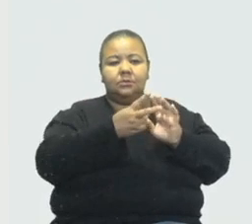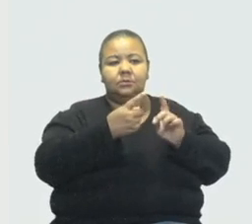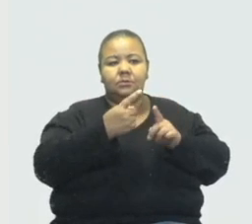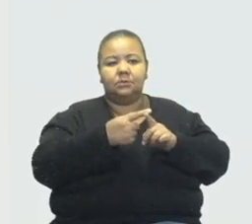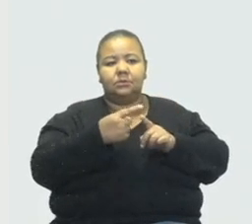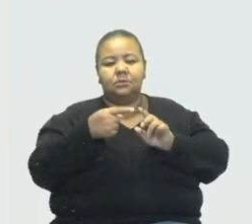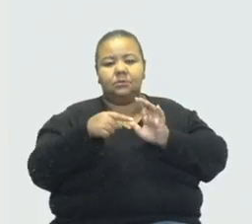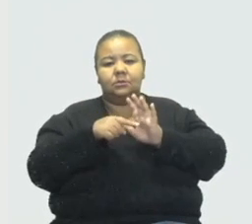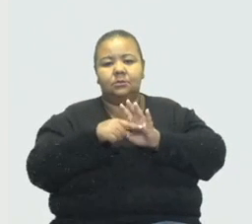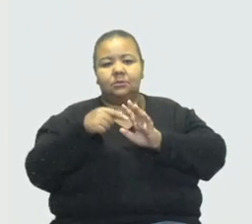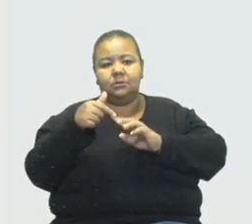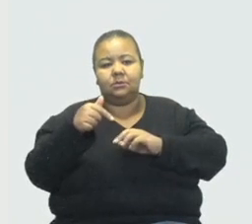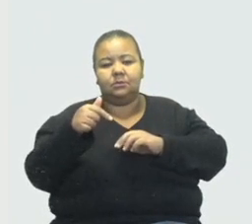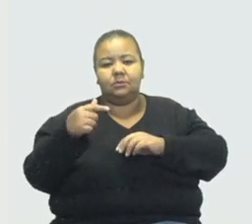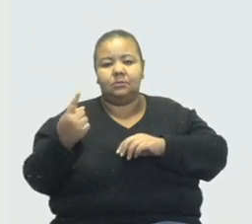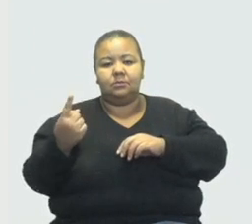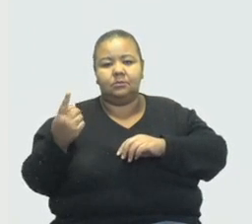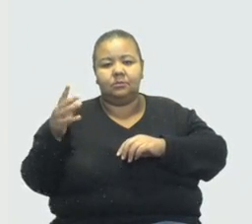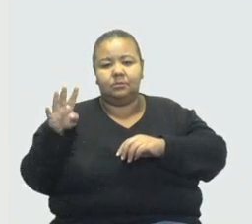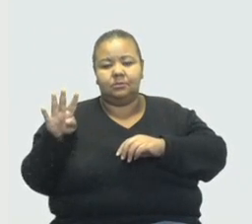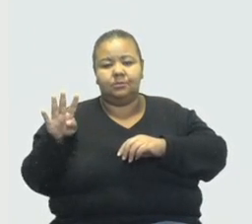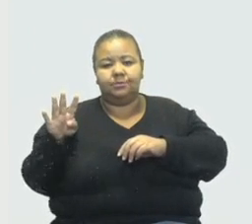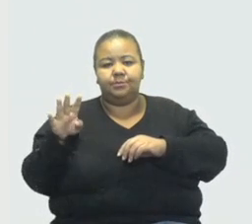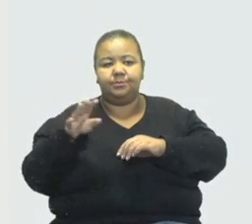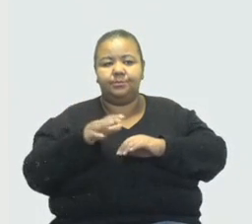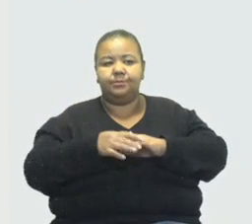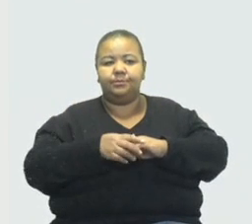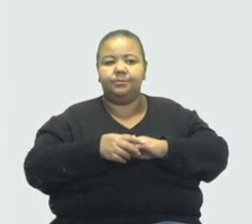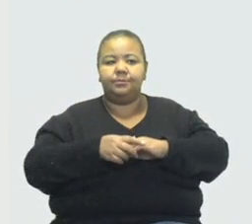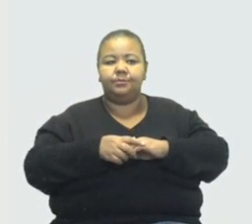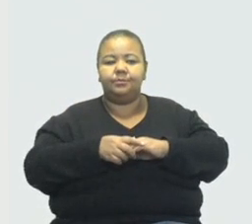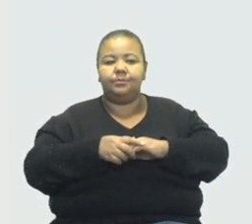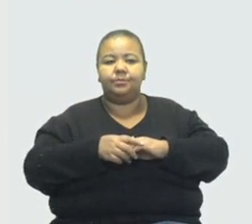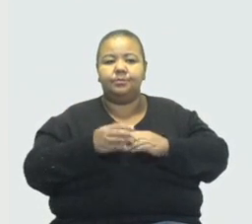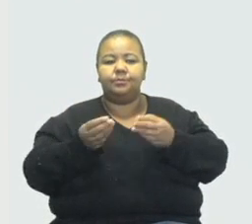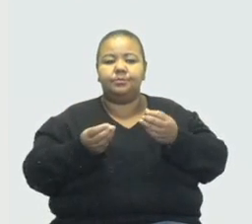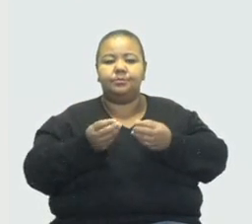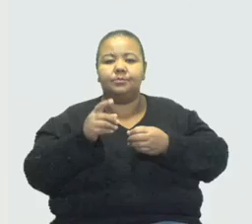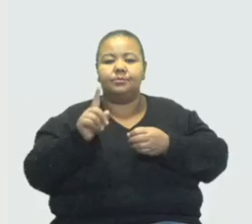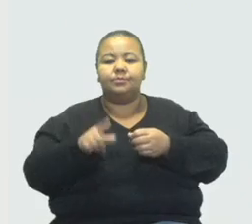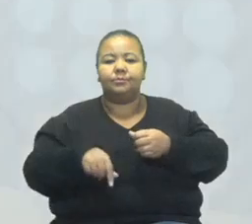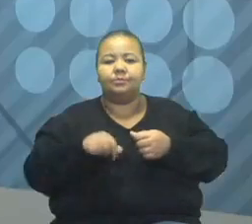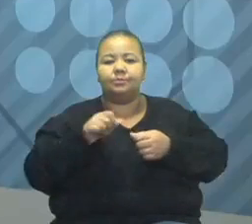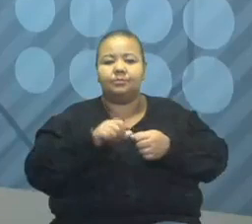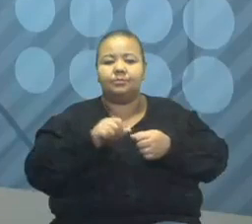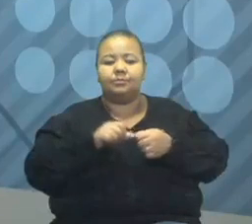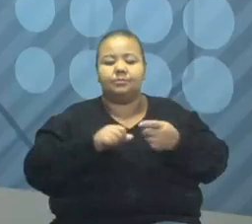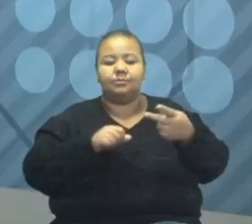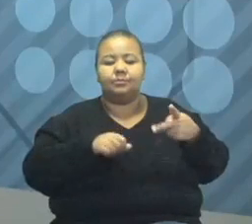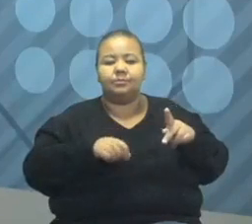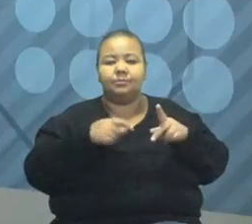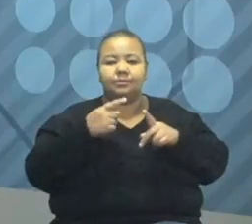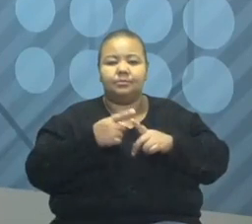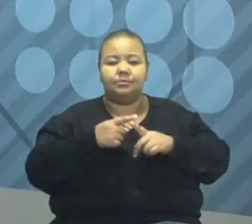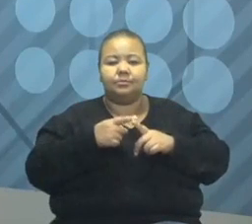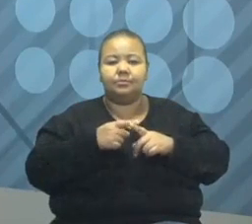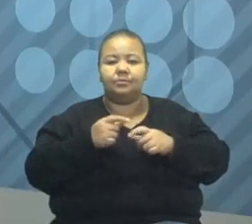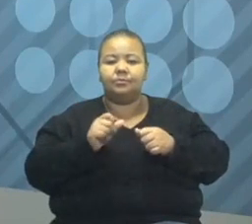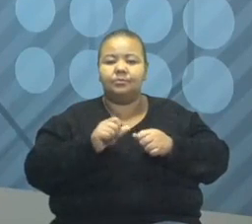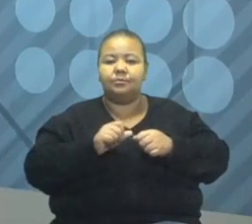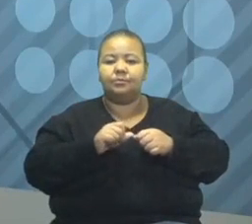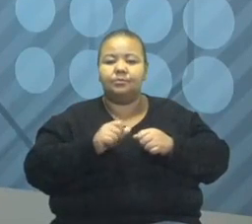2 vezes menos 7, 14. Então, como foi realizado esse procedimento, essa multiplicação? O que nós